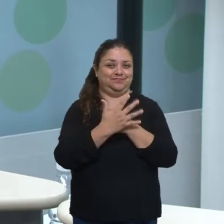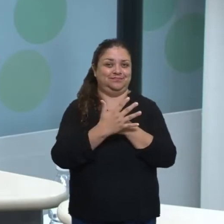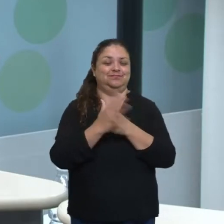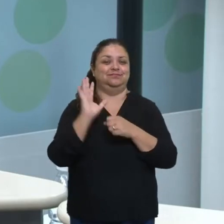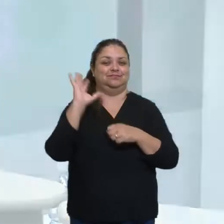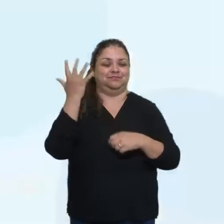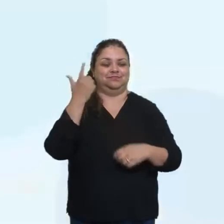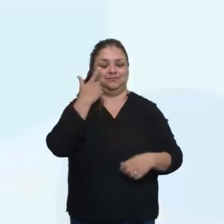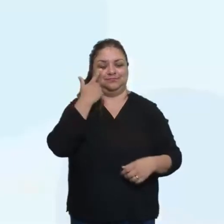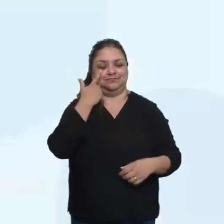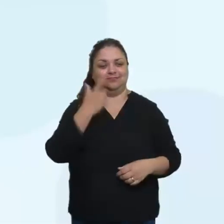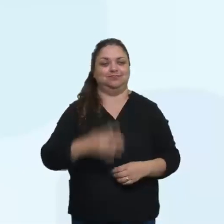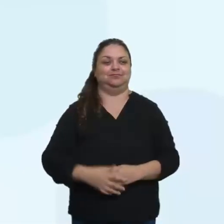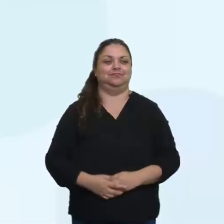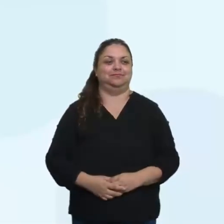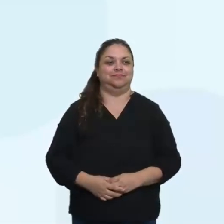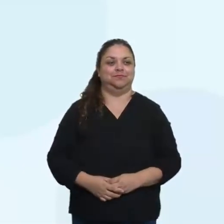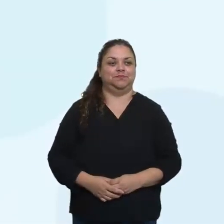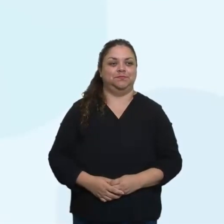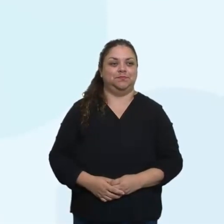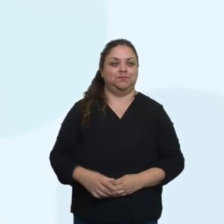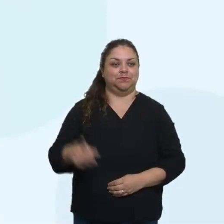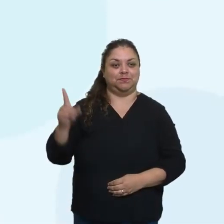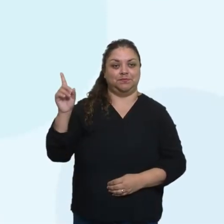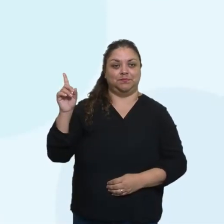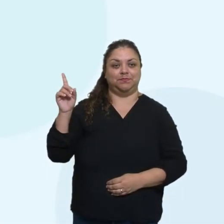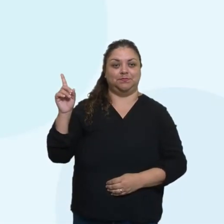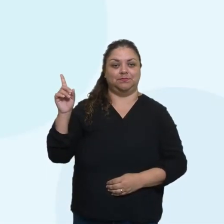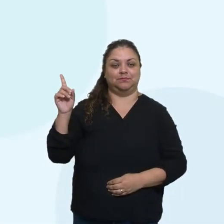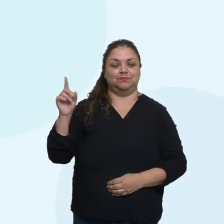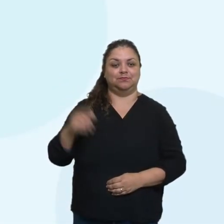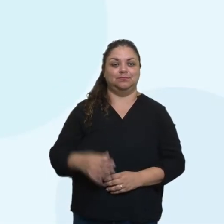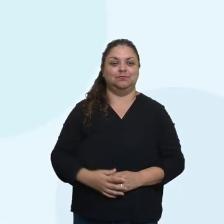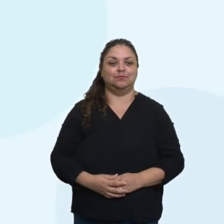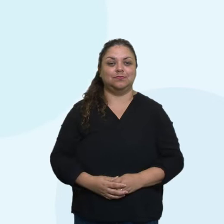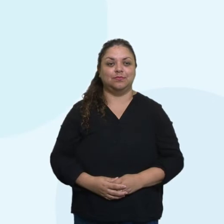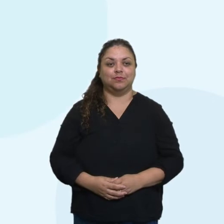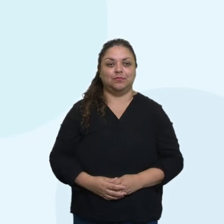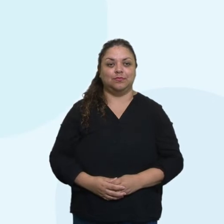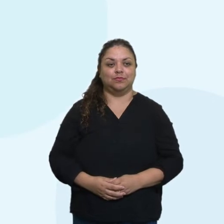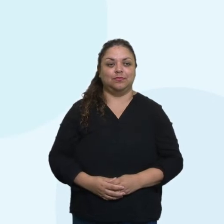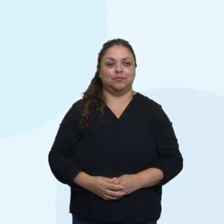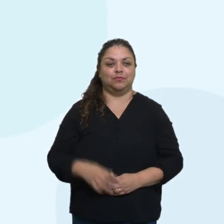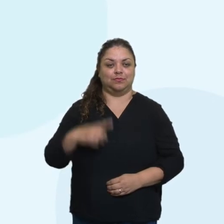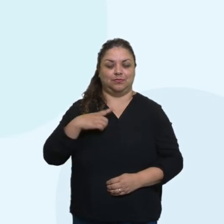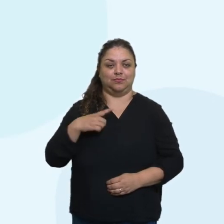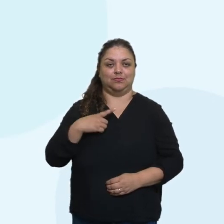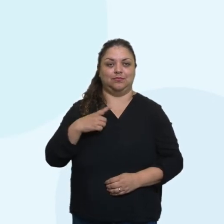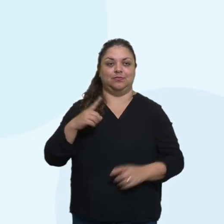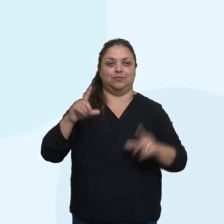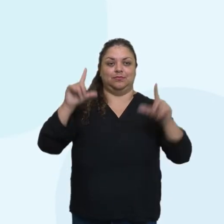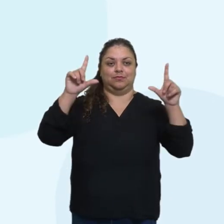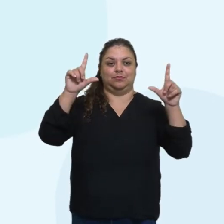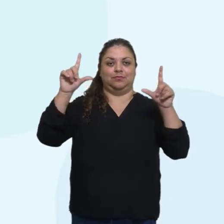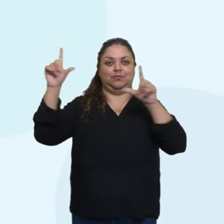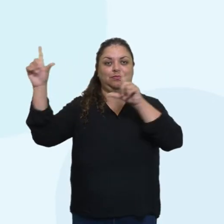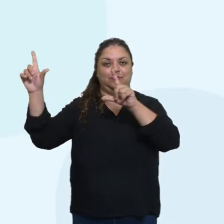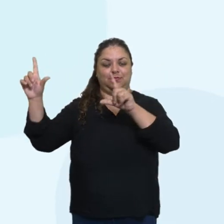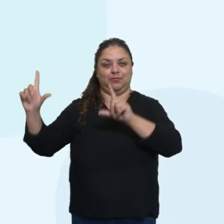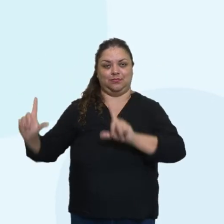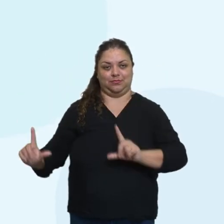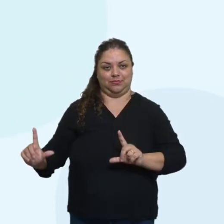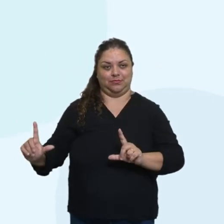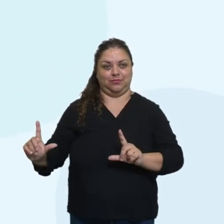bom então vejam só nós deixamos aí de forma didática né